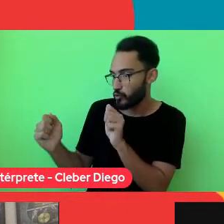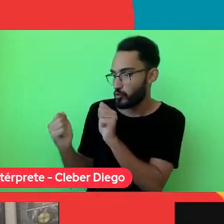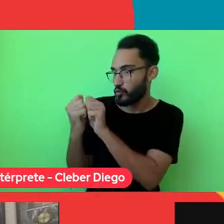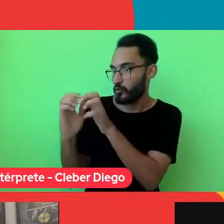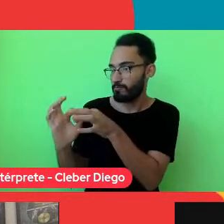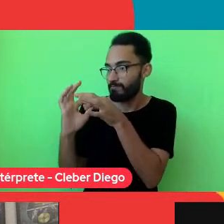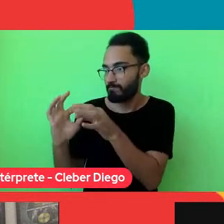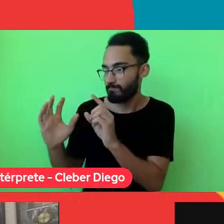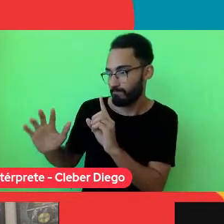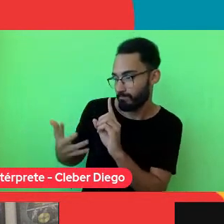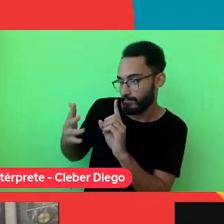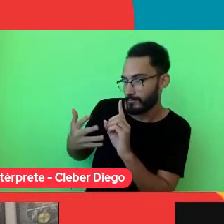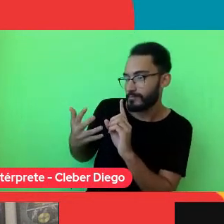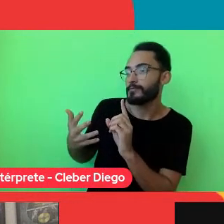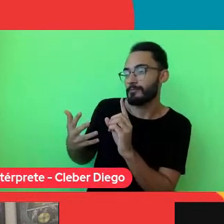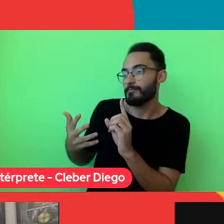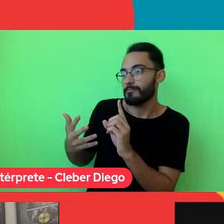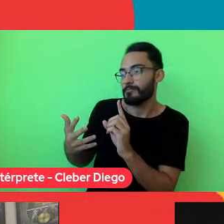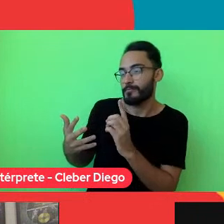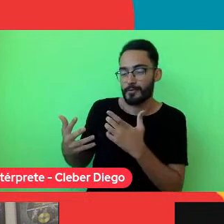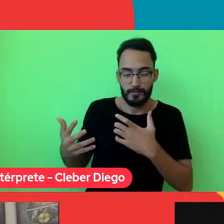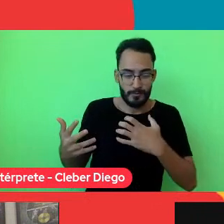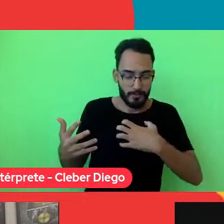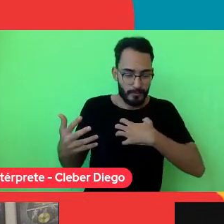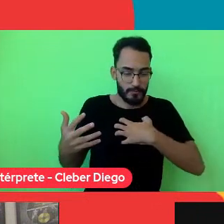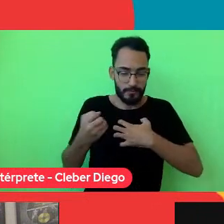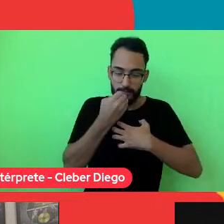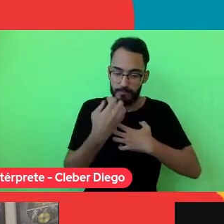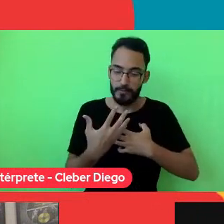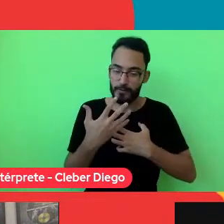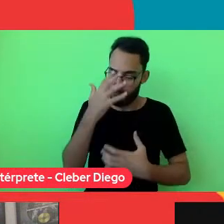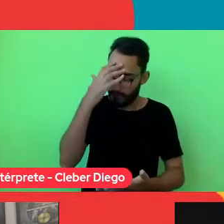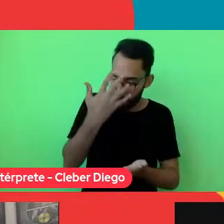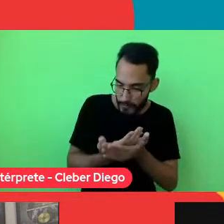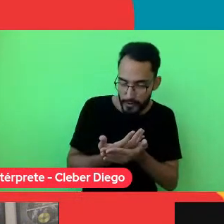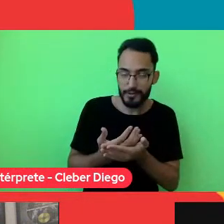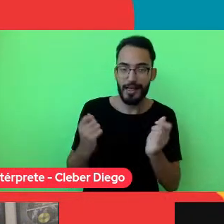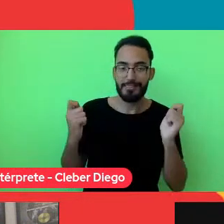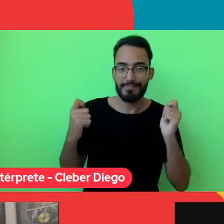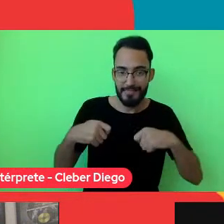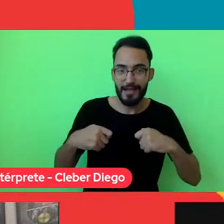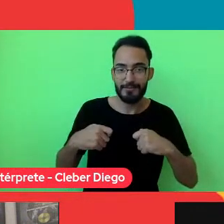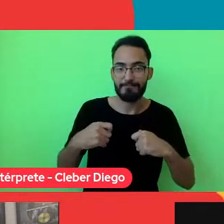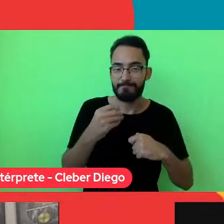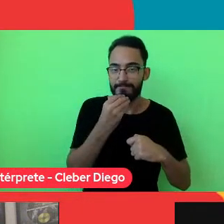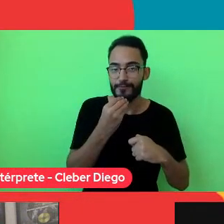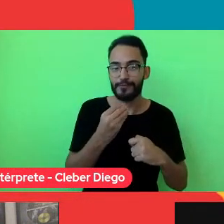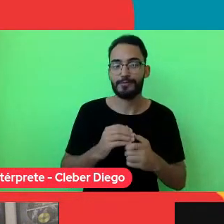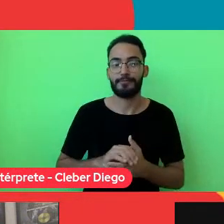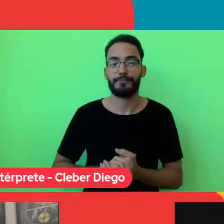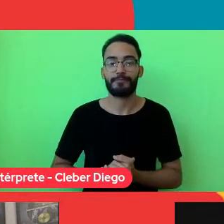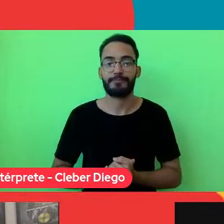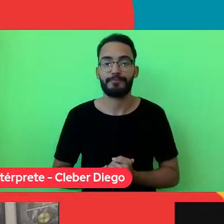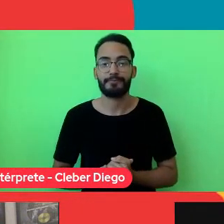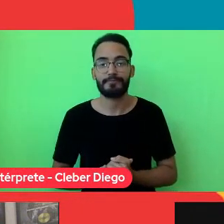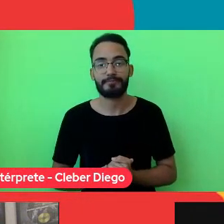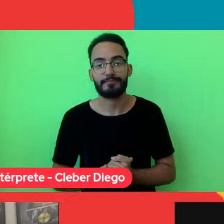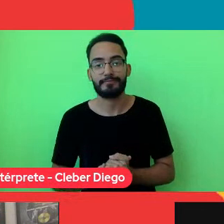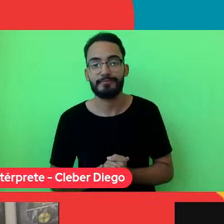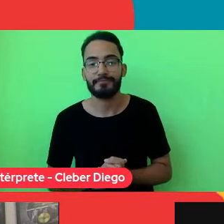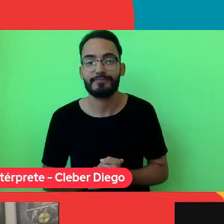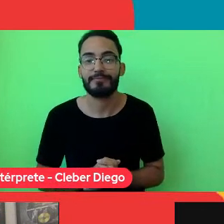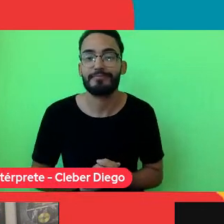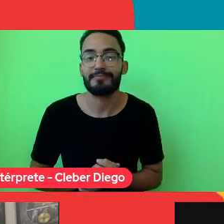que conseguisse me motivar e que me fizessem acreditar que era possível. E tamo aí, legal. Deu